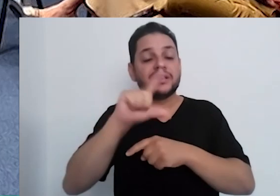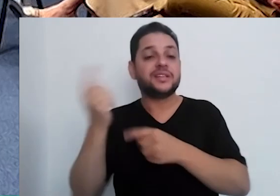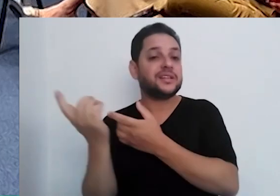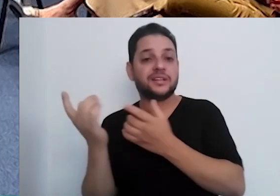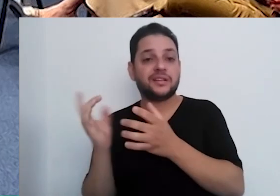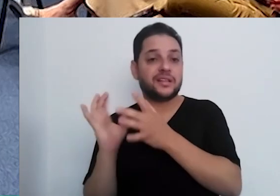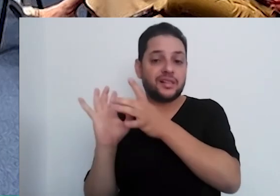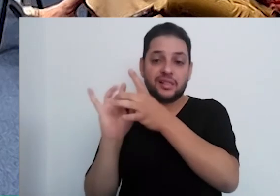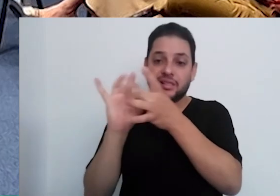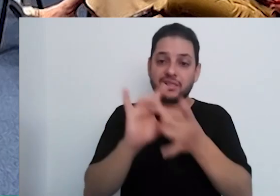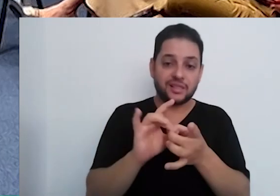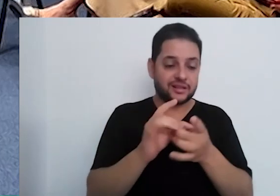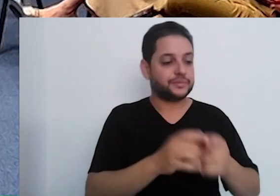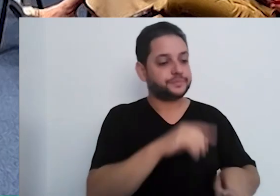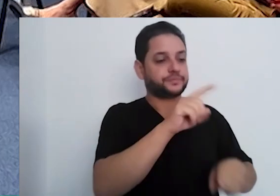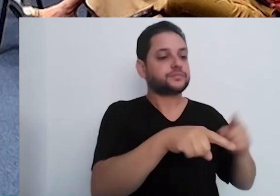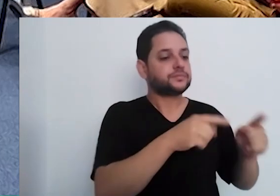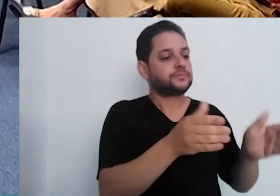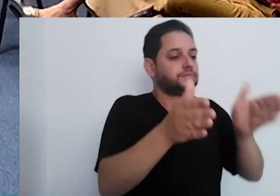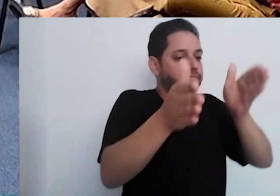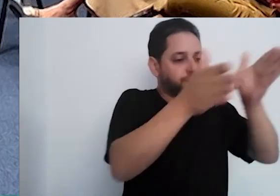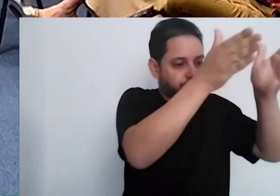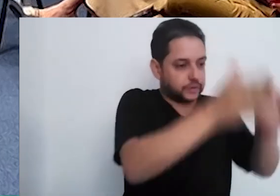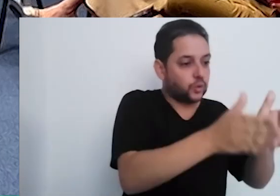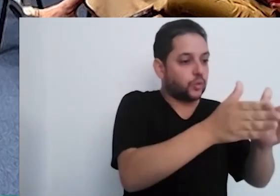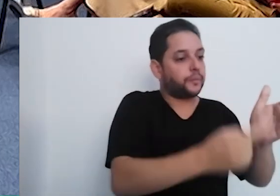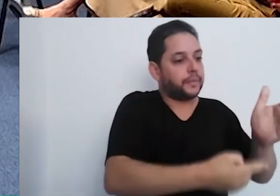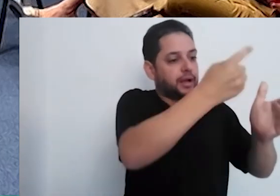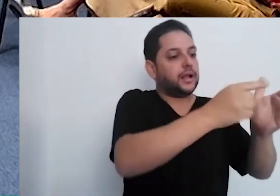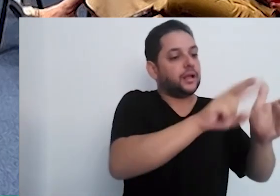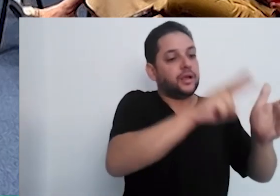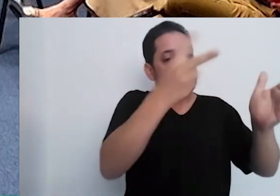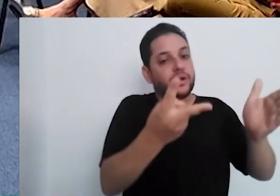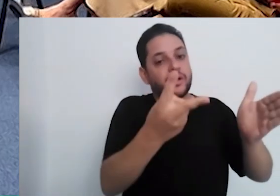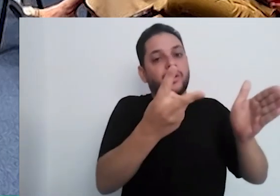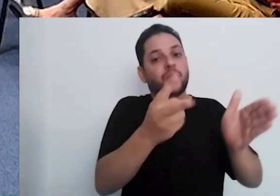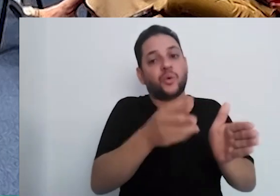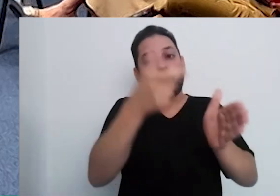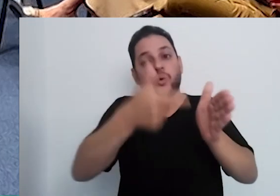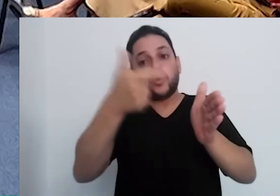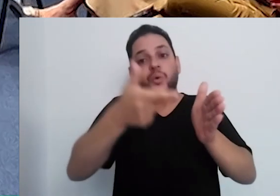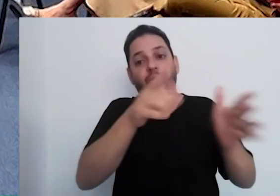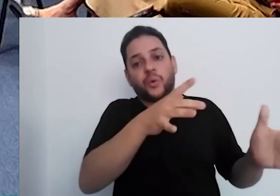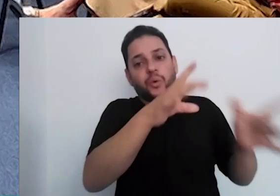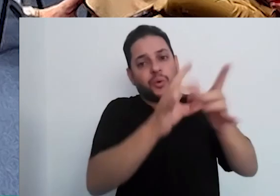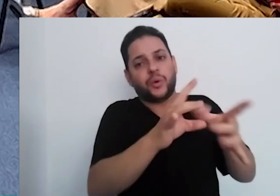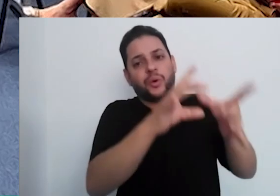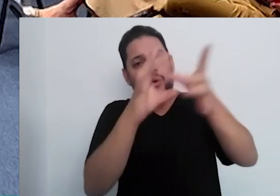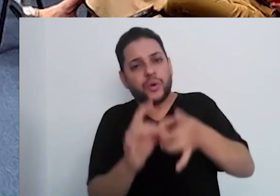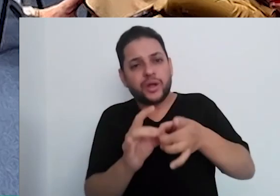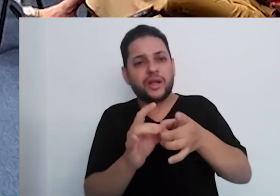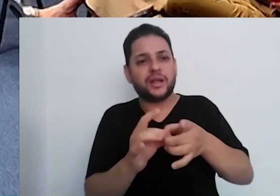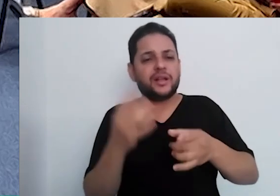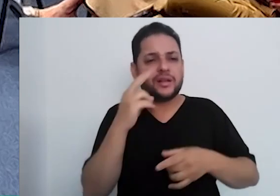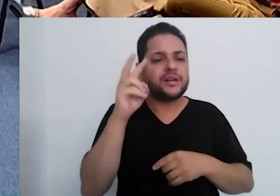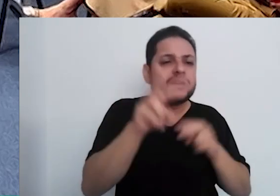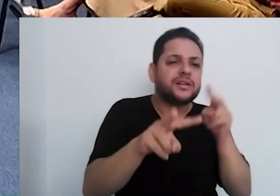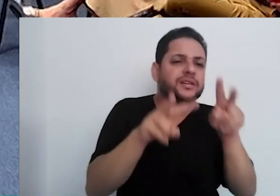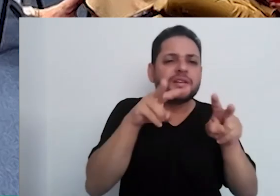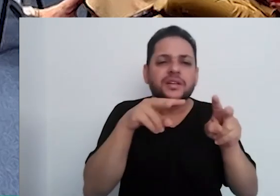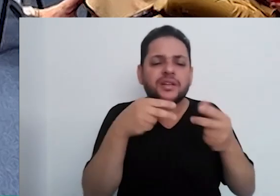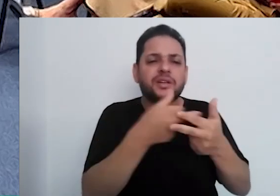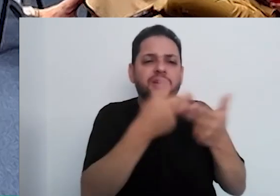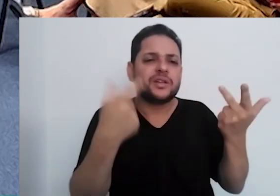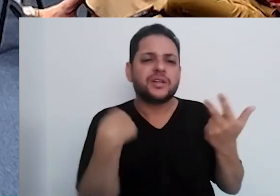a Ludmila que não tava fazendo a pesquisa ela era só roteirista ela ouvia eu Paulinho e Flora falando sobre as coisas que a gente tinha aprendido as